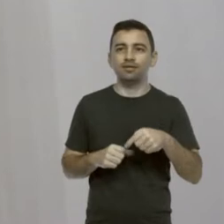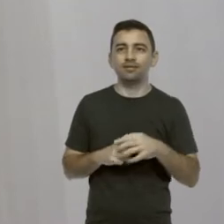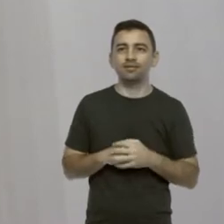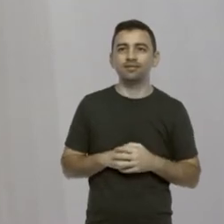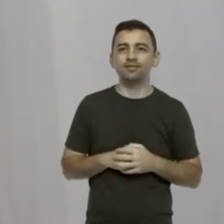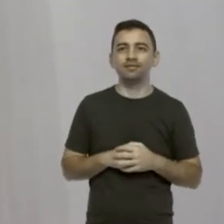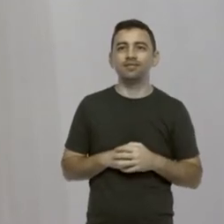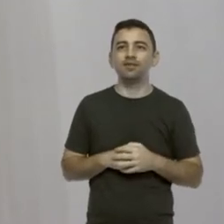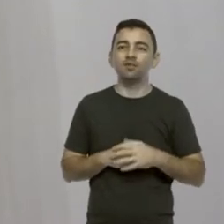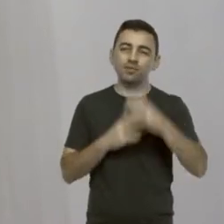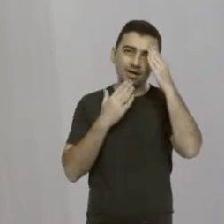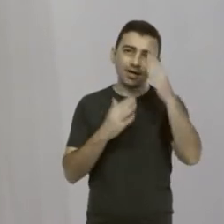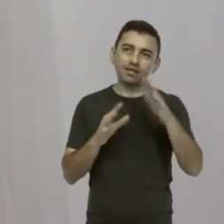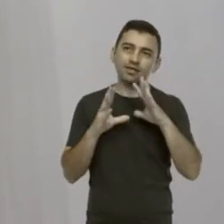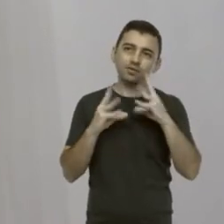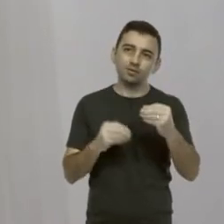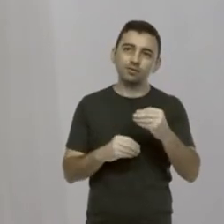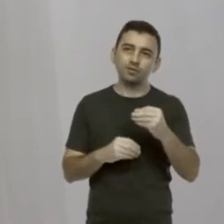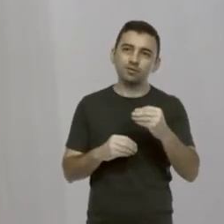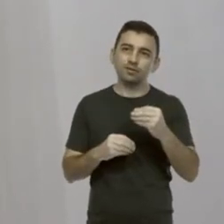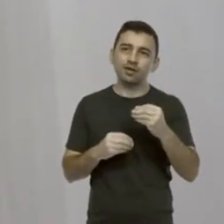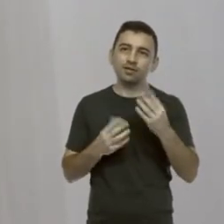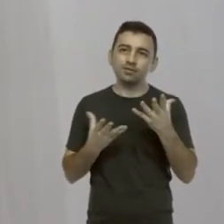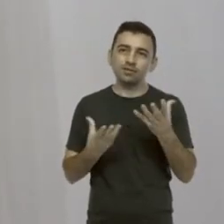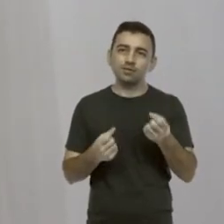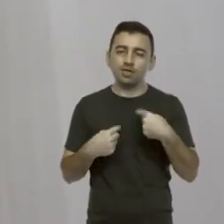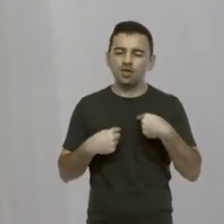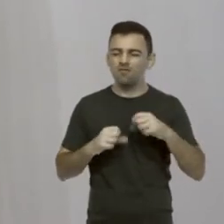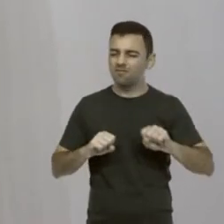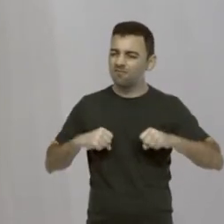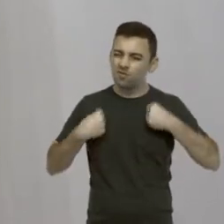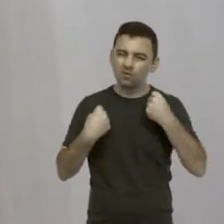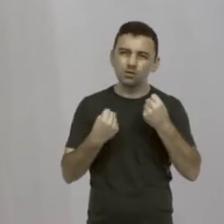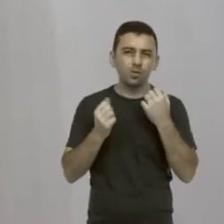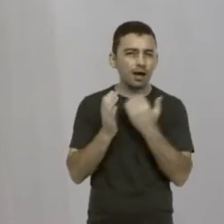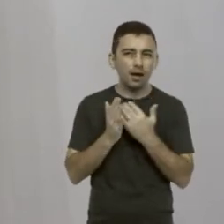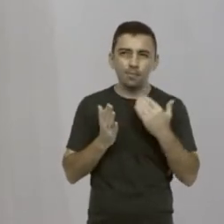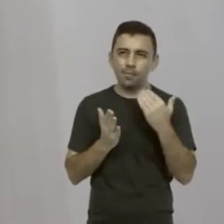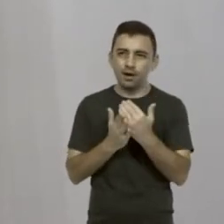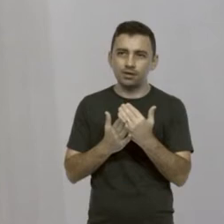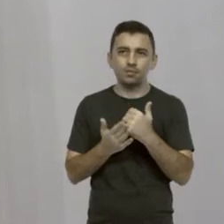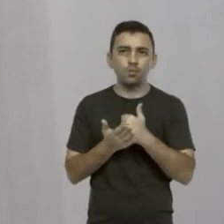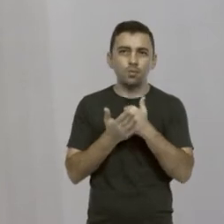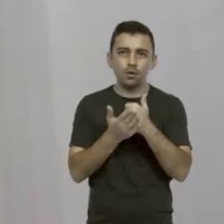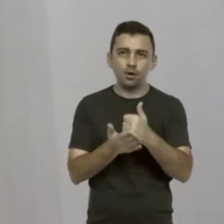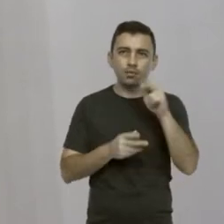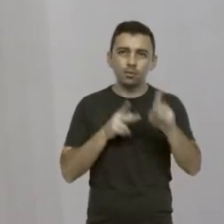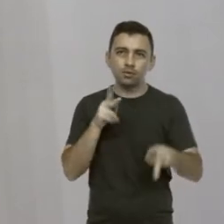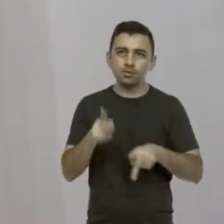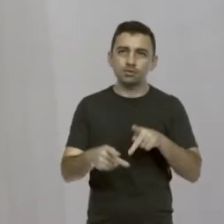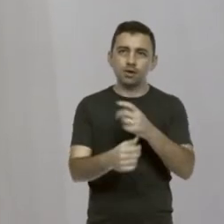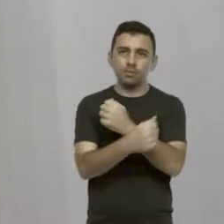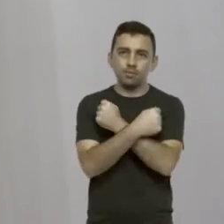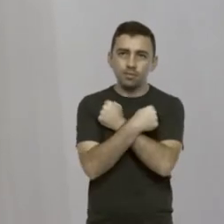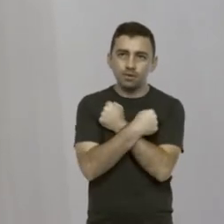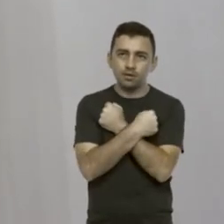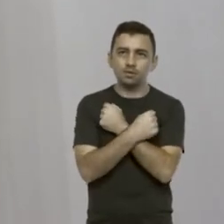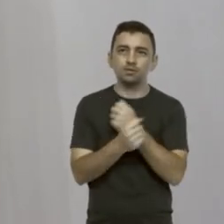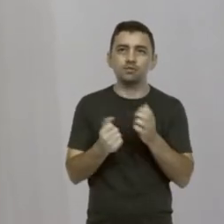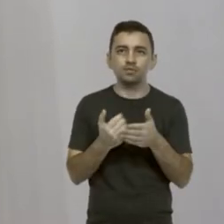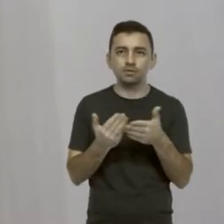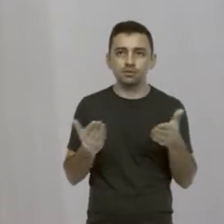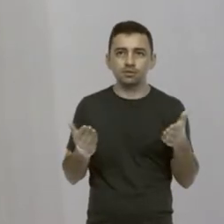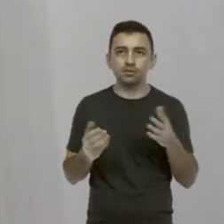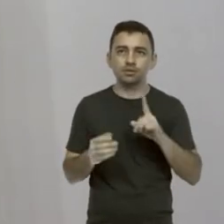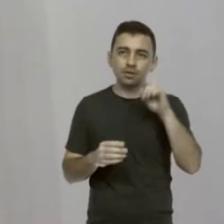todos. Me aceito com o coração, farei o melhor trabalho possível para o bem da minha população. Um grande abraço e que Deus nos